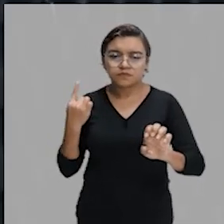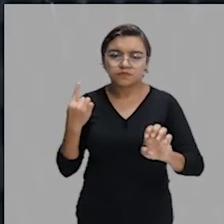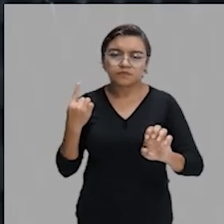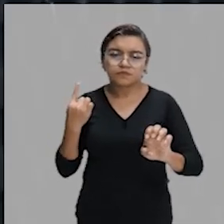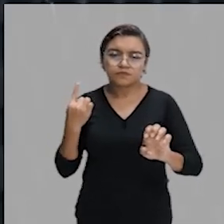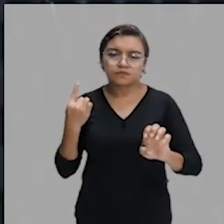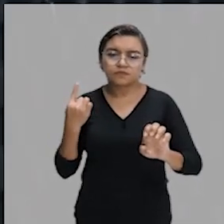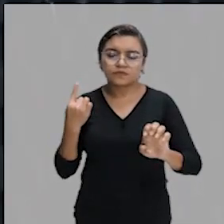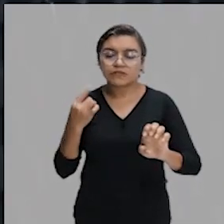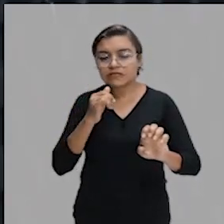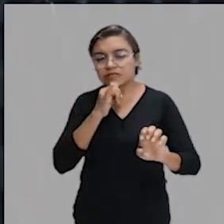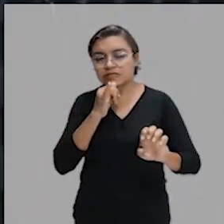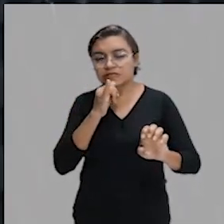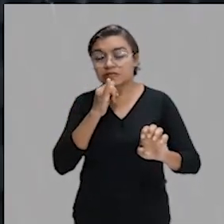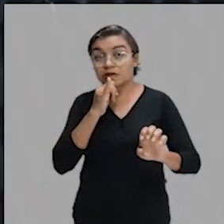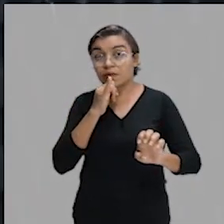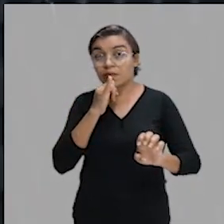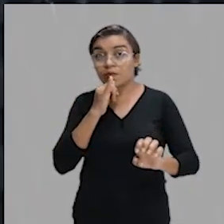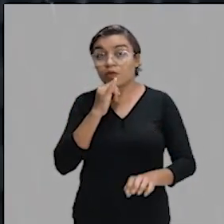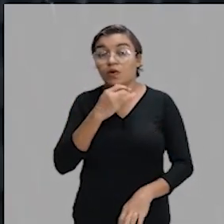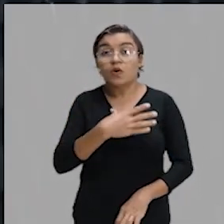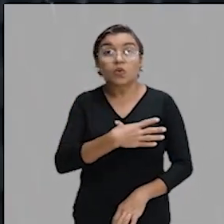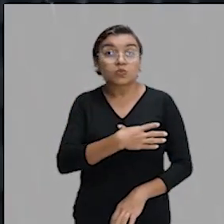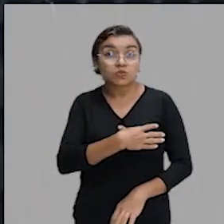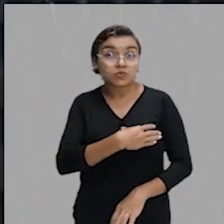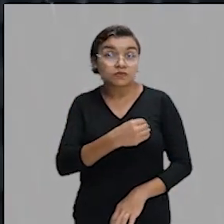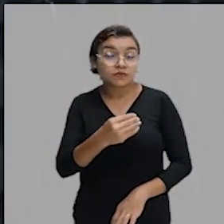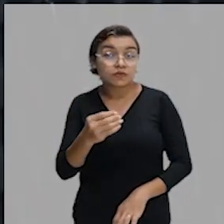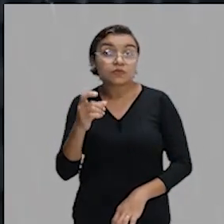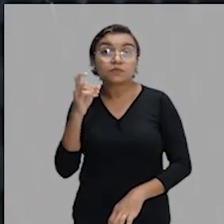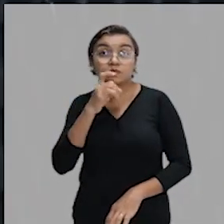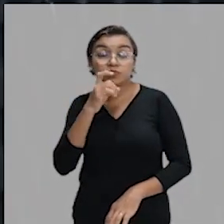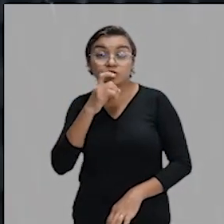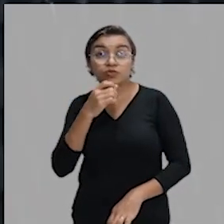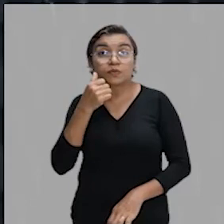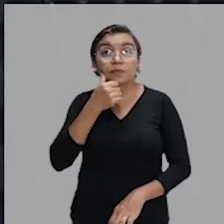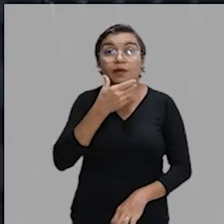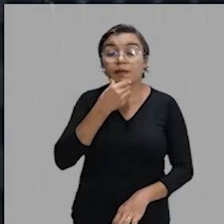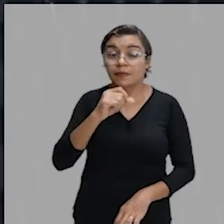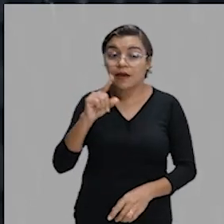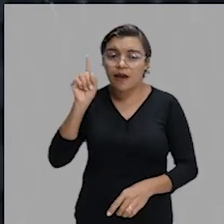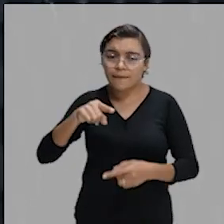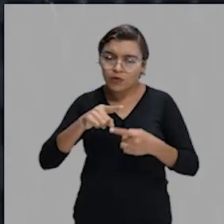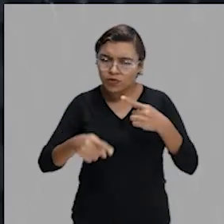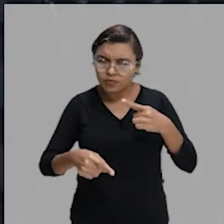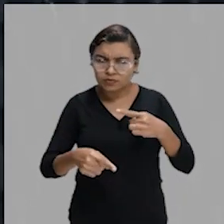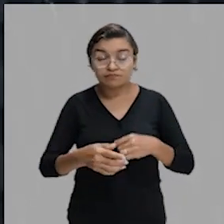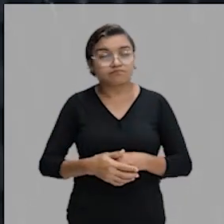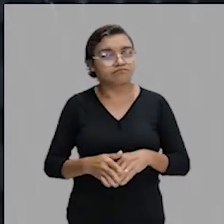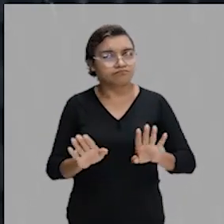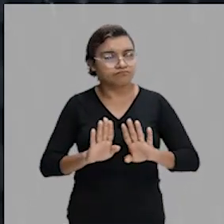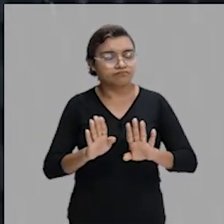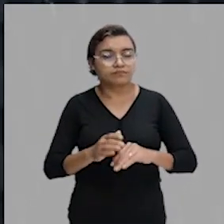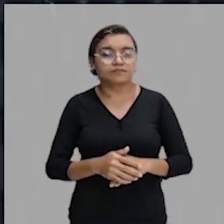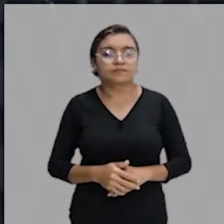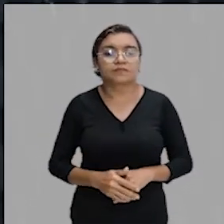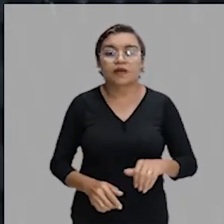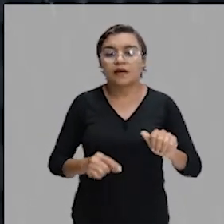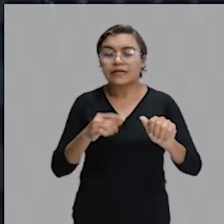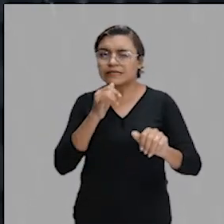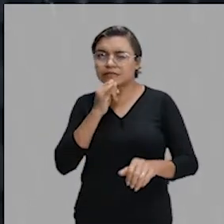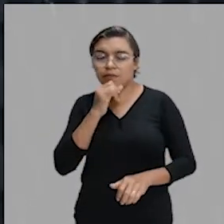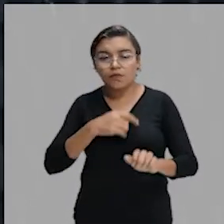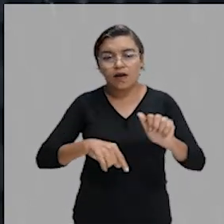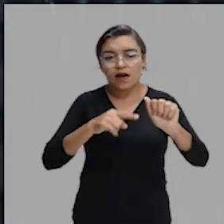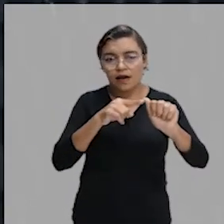para os pais. Bom, não é isso que está dizendo o nosso raciocínio, tá? Bom, se nós pegarmos as letras A,